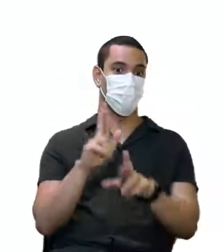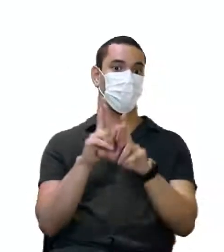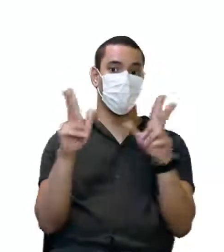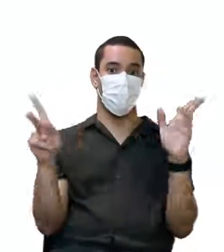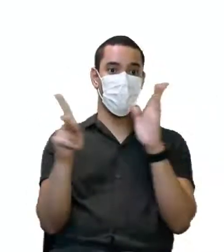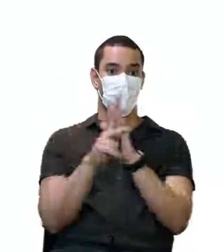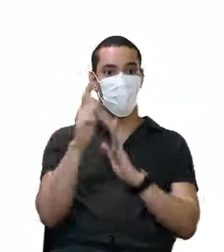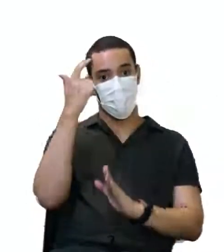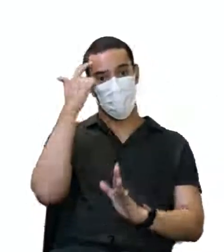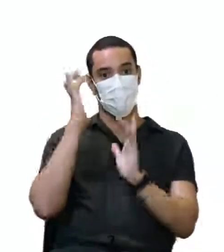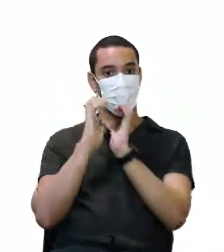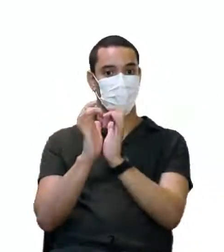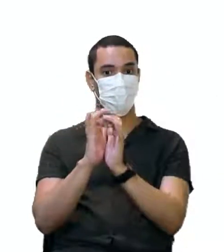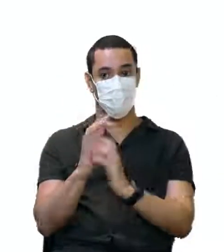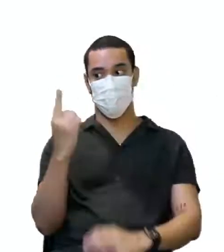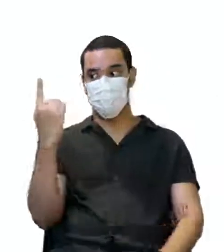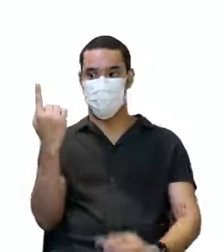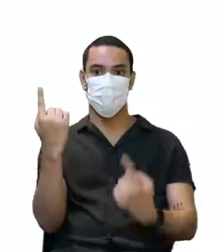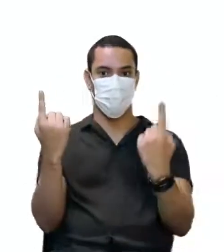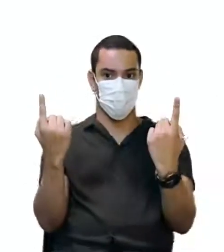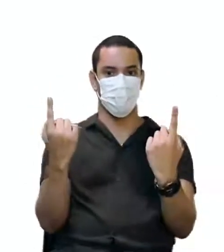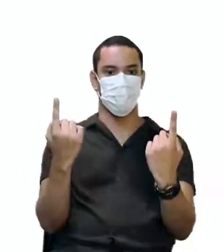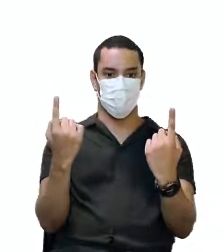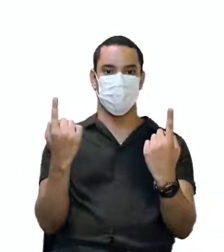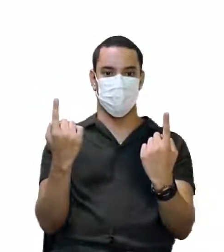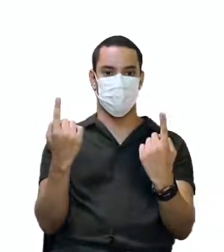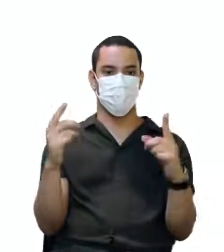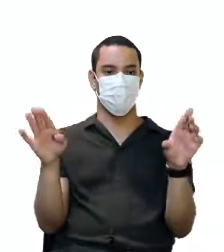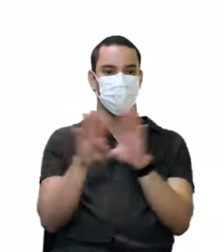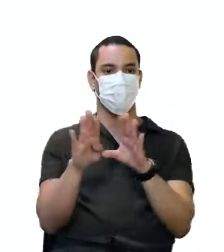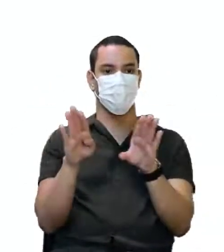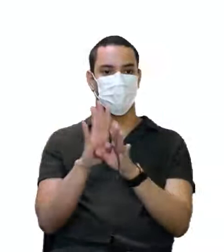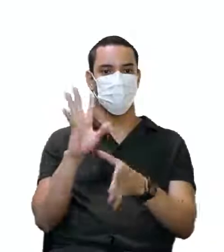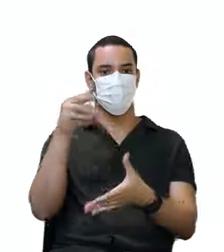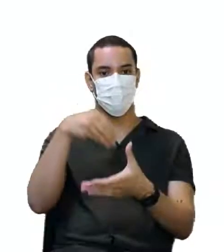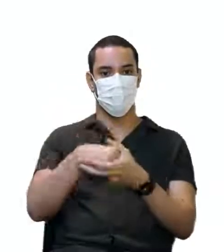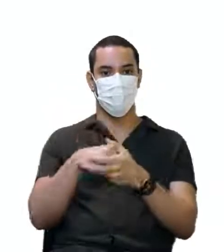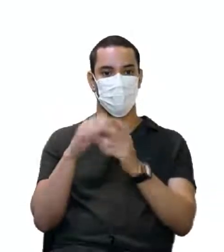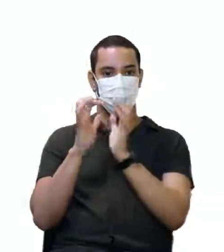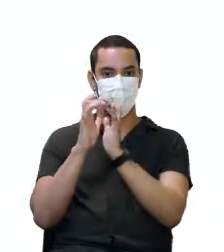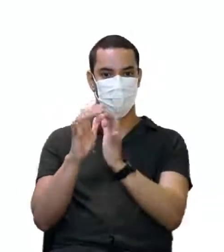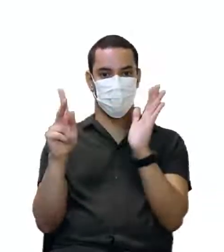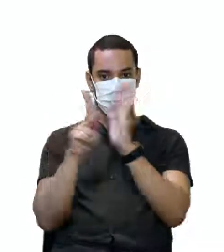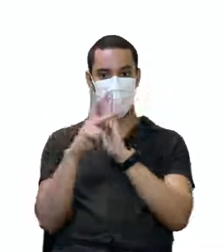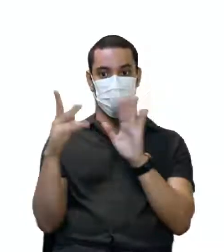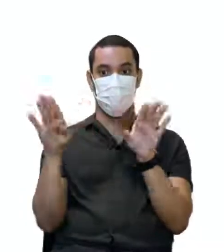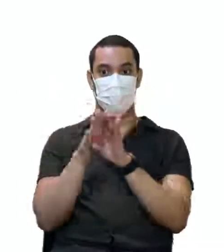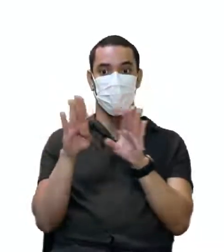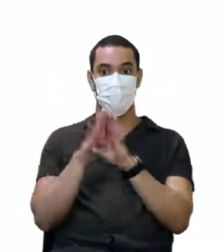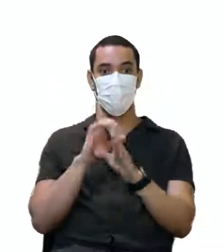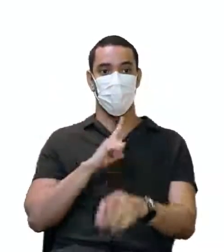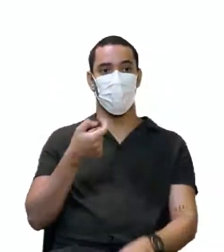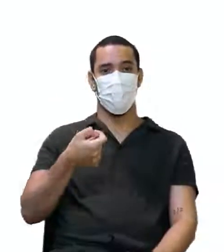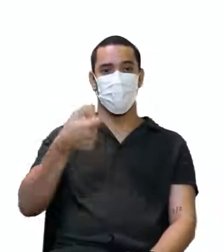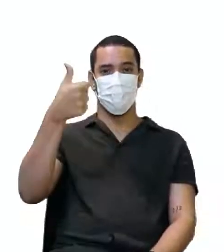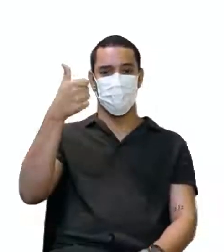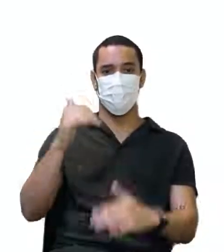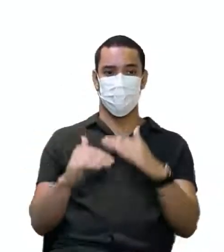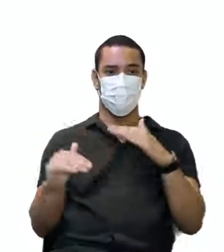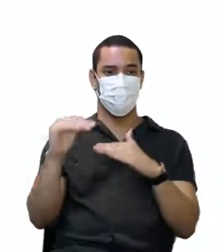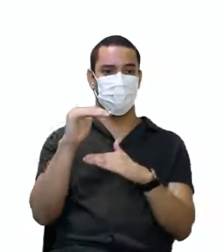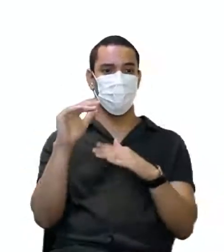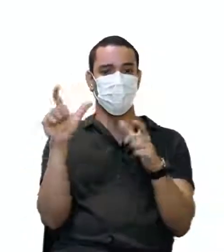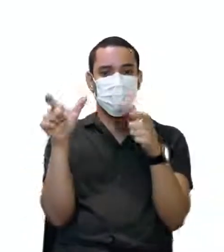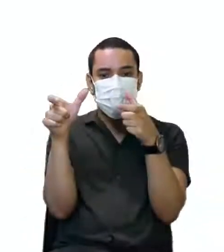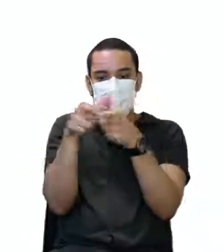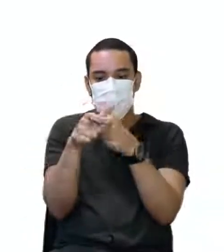diferença do cérebro, da região cerebral para o outro, o crânio, né? A cavidade cerebral deles também era pouco elevada e muito